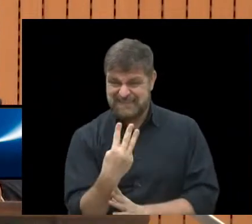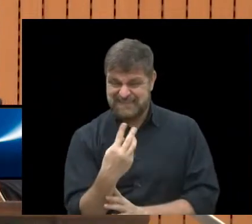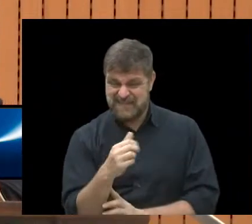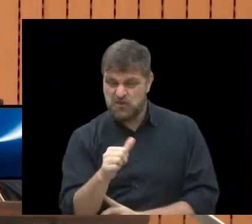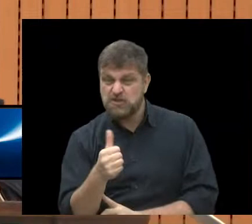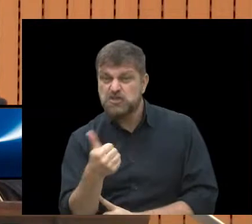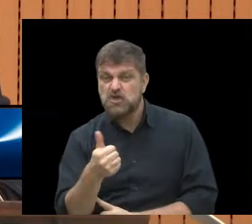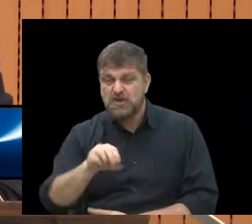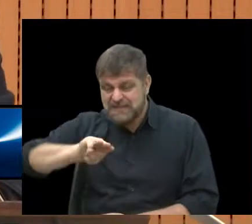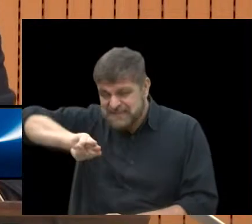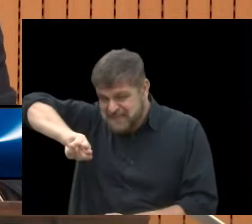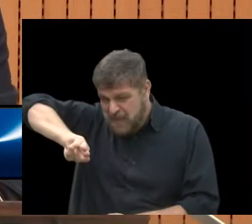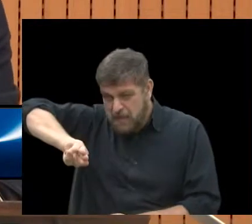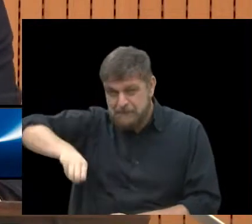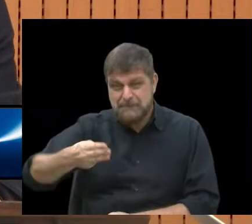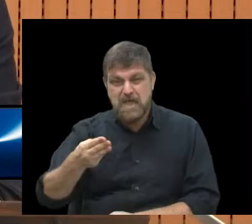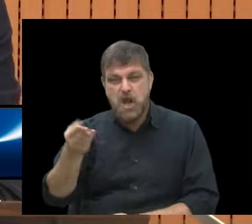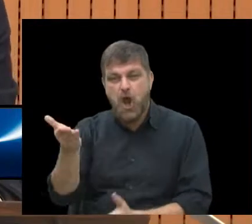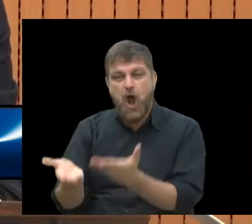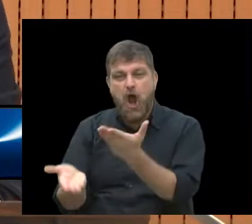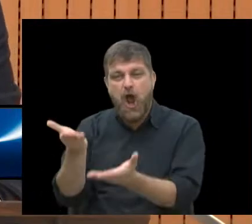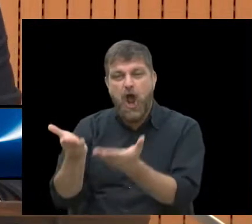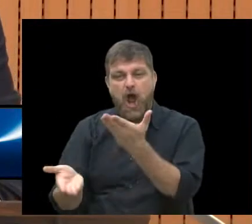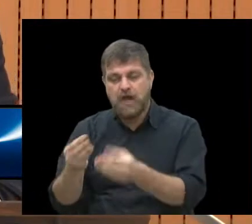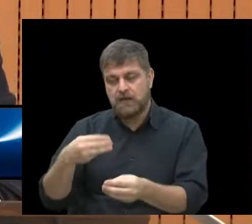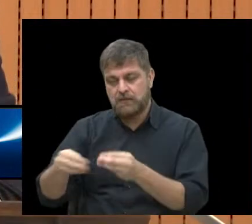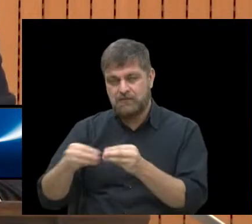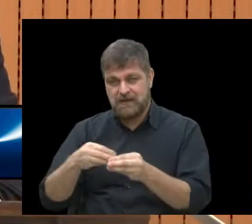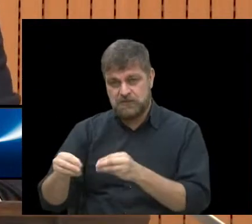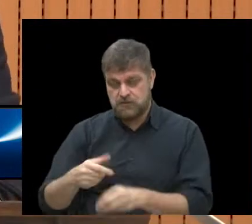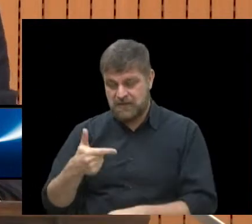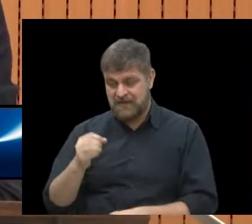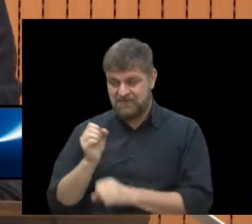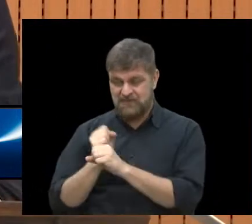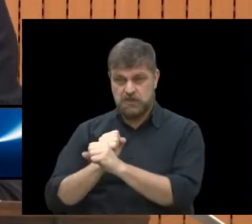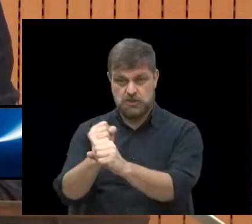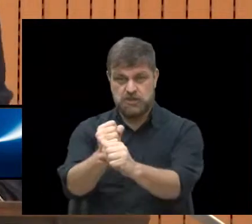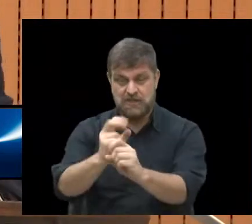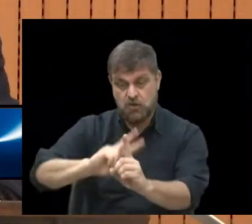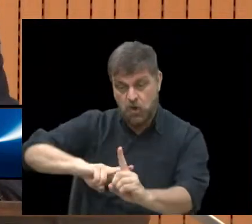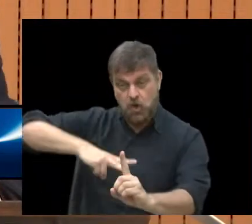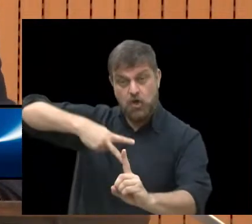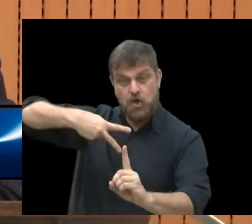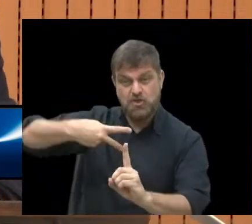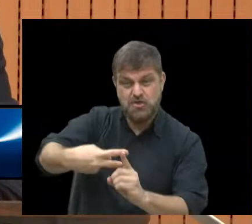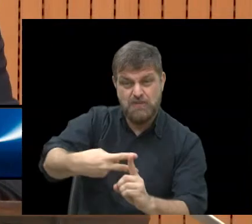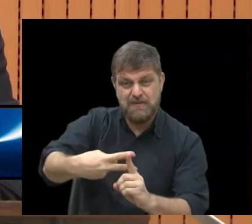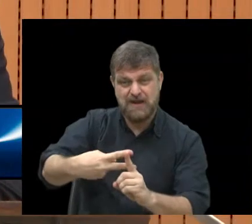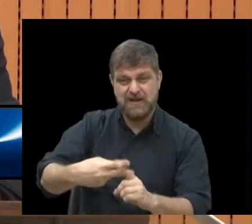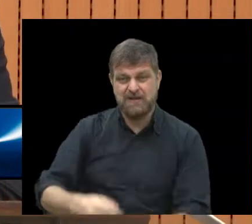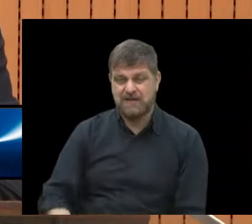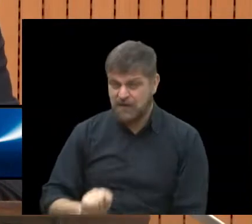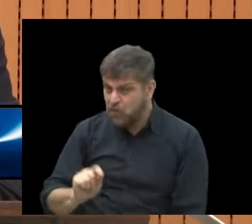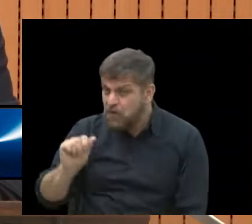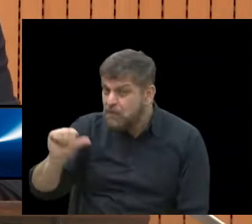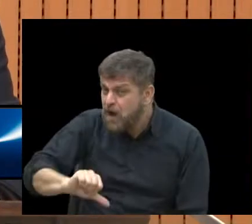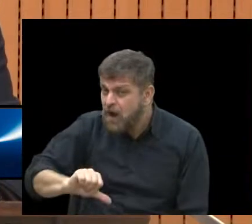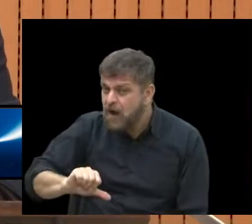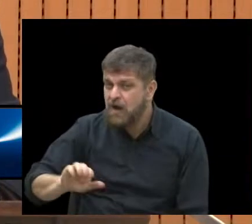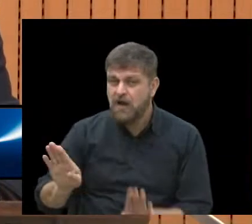de toneladas de plástico. Em 20 anos, a tendência é dobrar. Isso não é o pior.